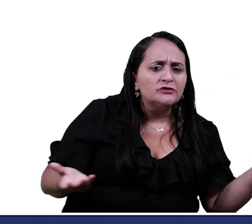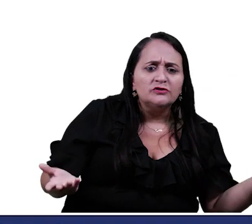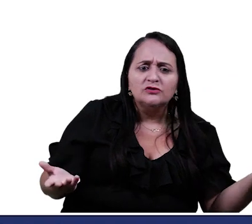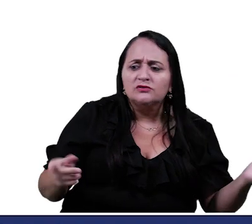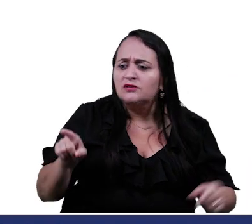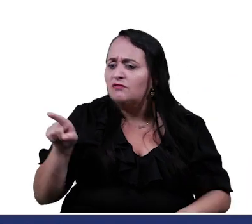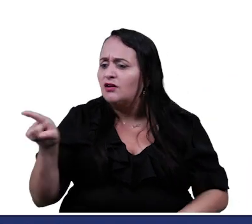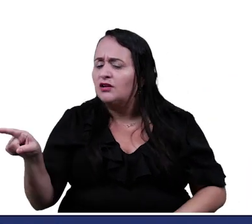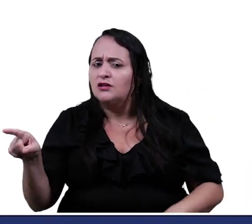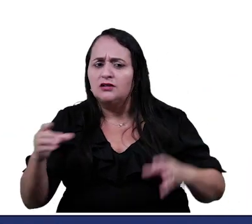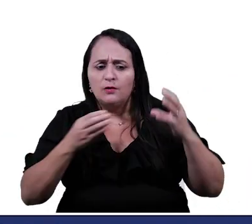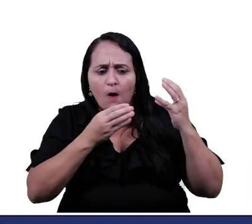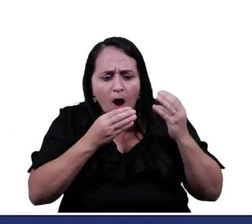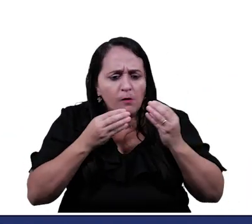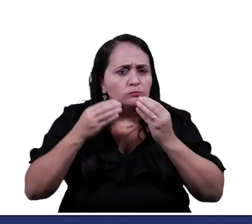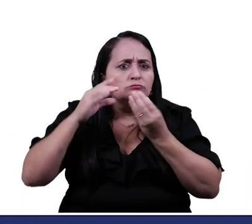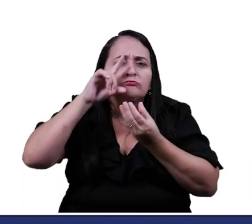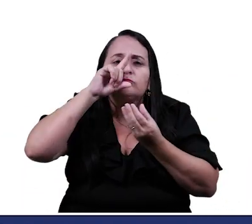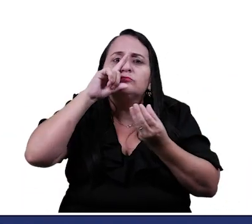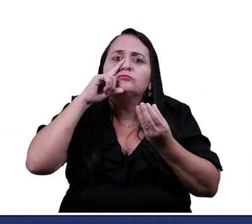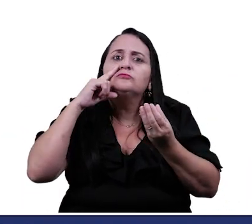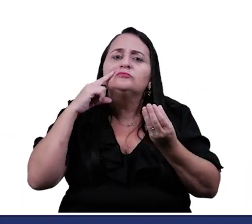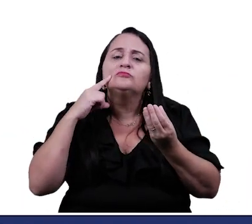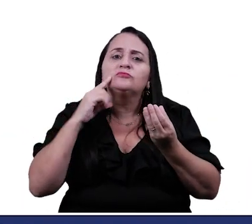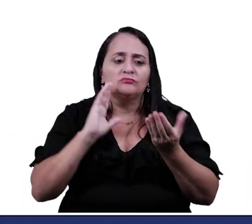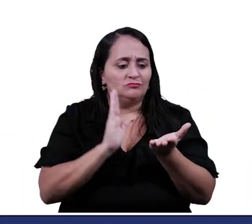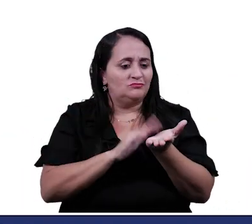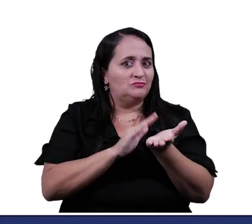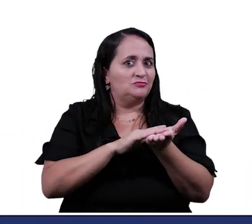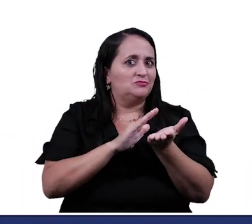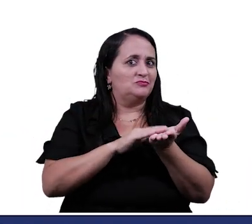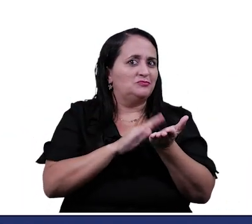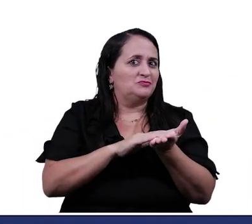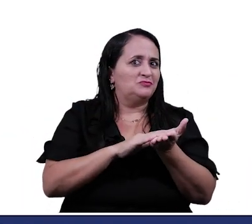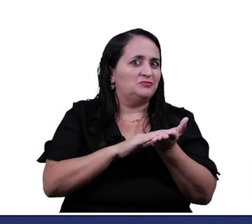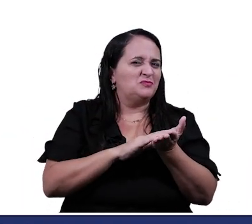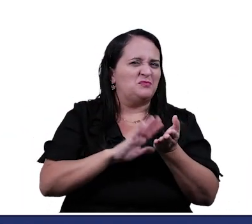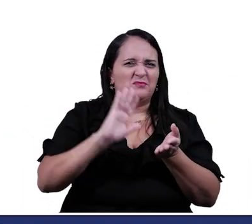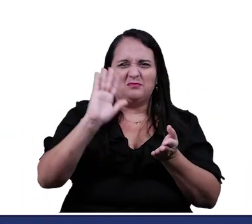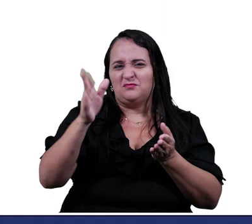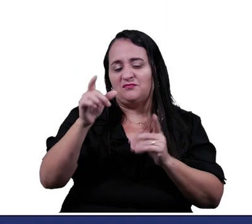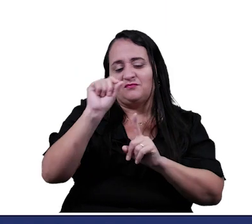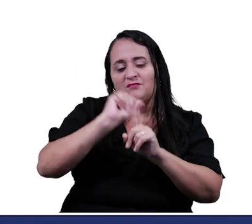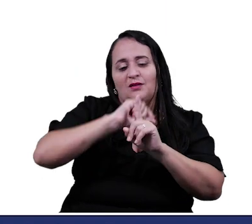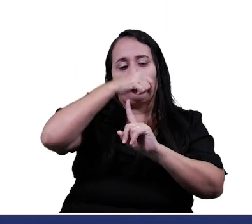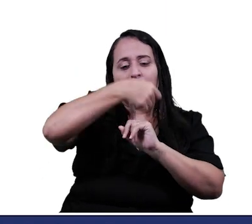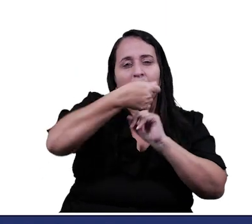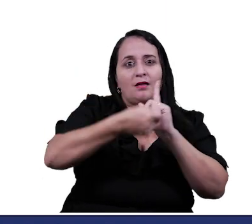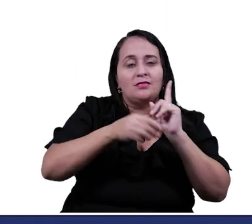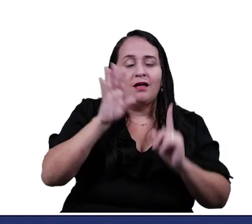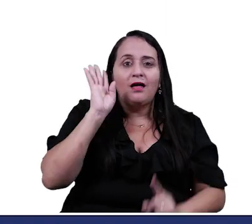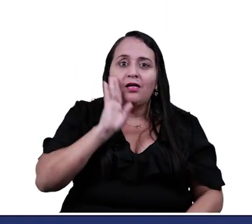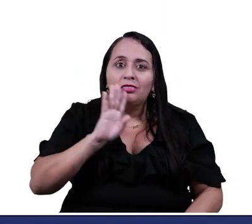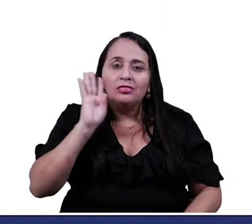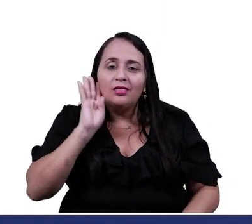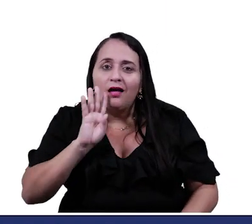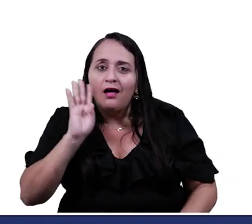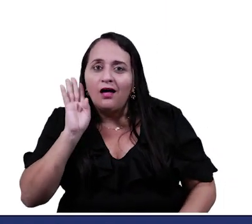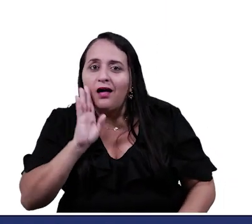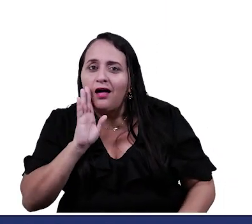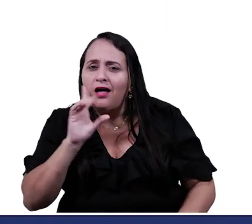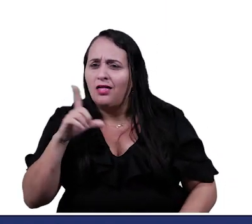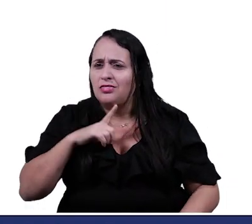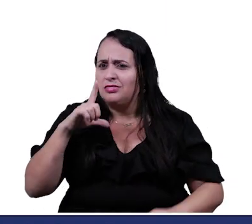logo ali. E o melão? Opa, já tá na mão. E as bananas? Que